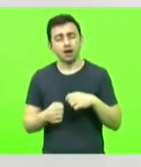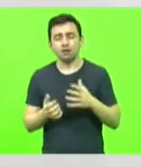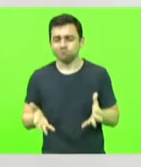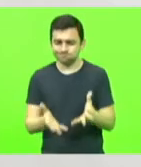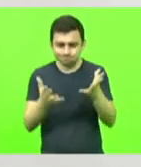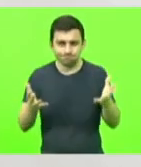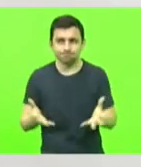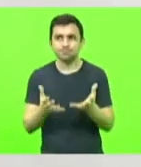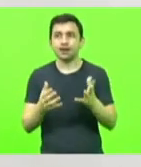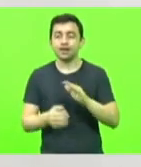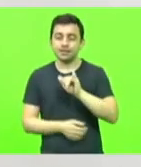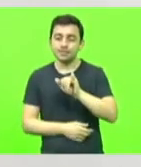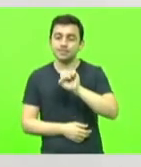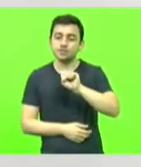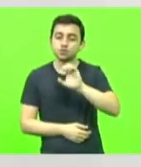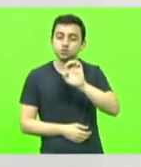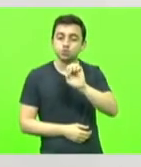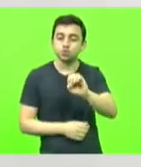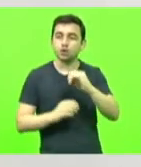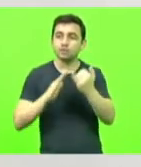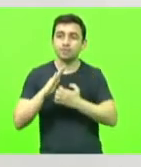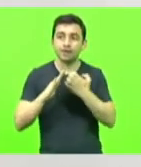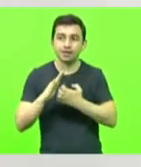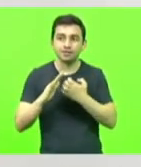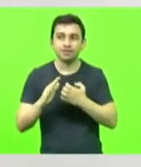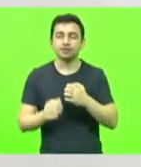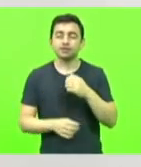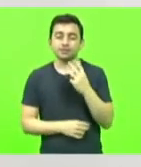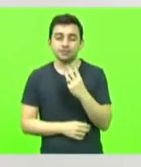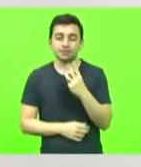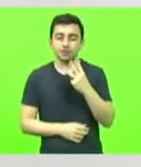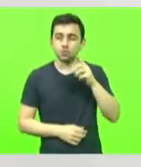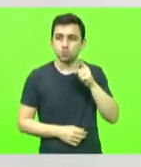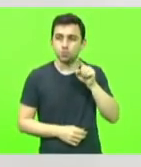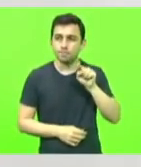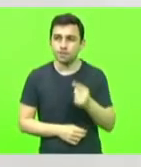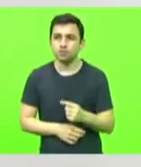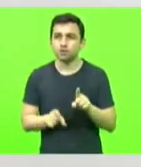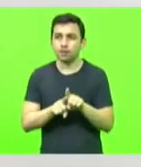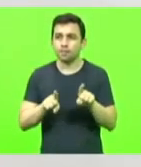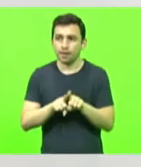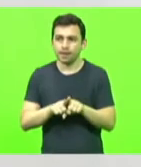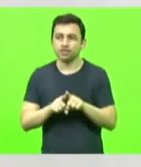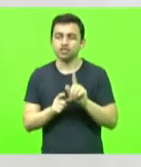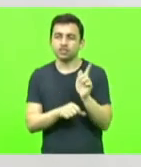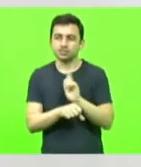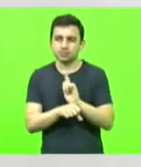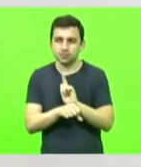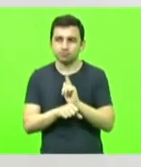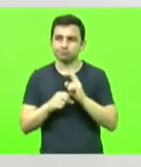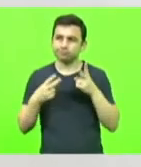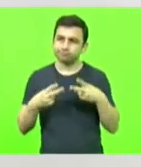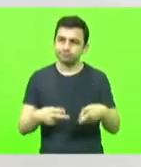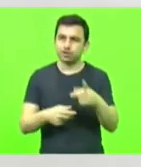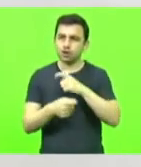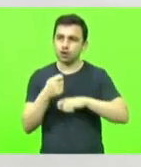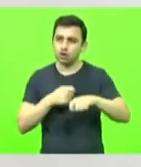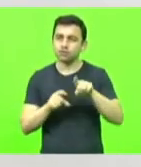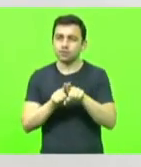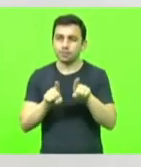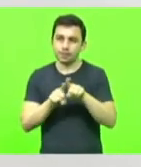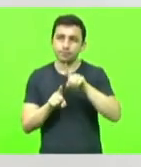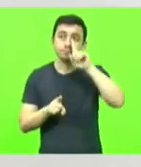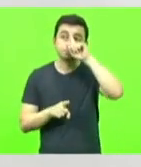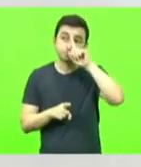ISO 22.301 e a ISO 31.000 de gestão de continuidade de negócios e gestão de riscos,